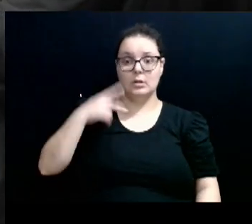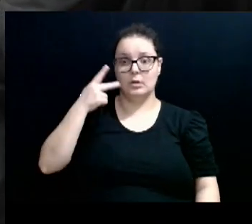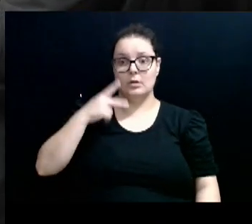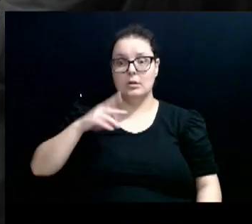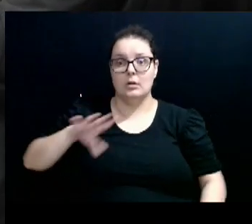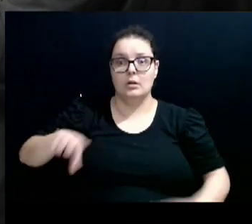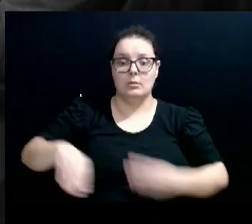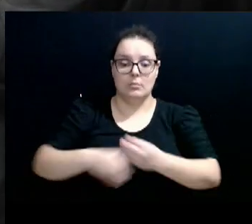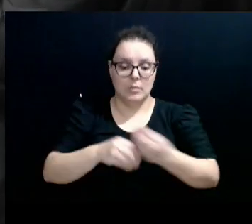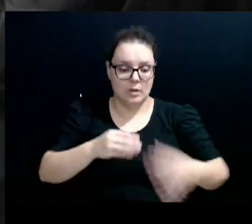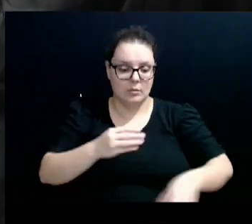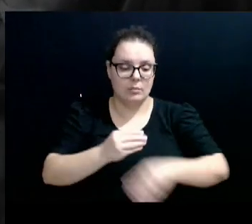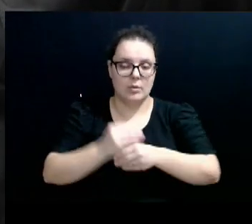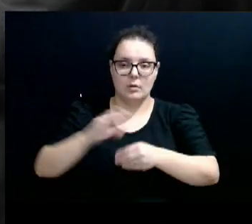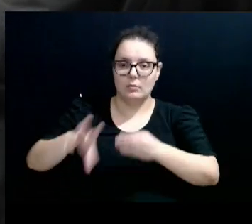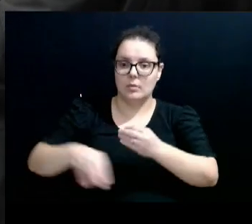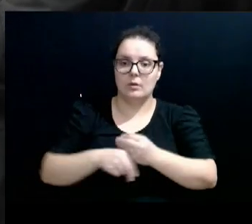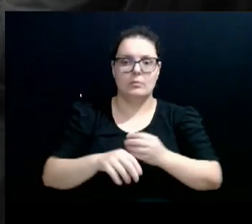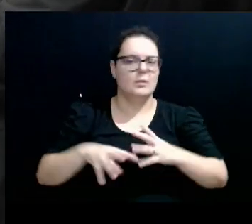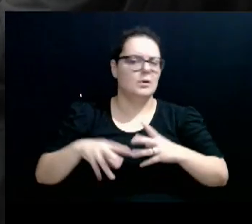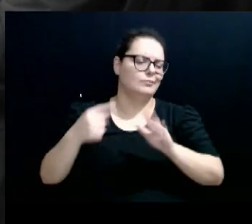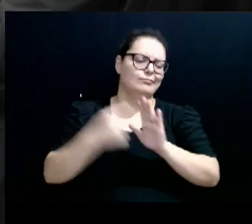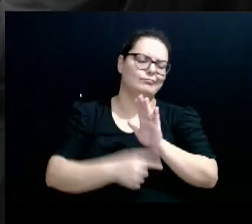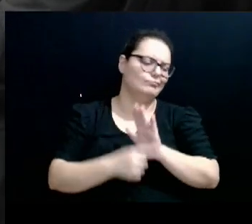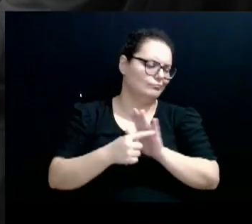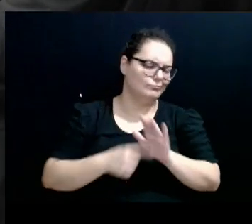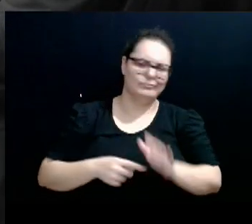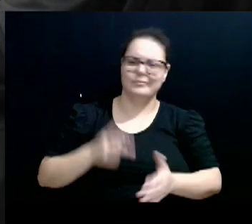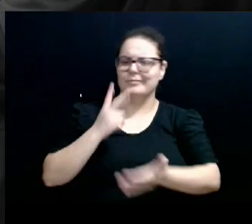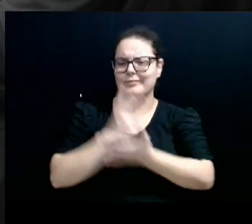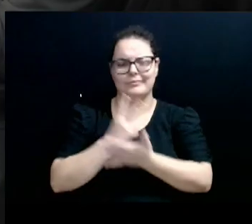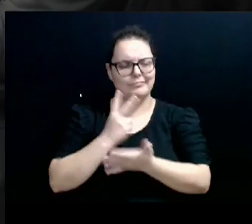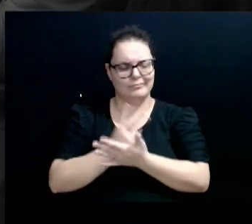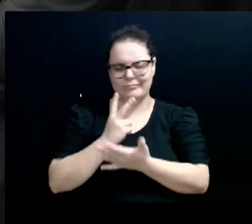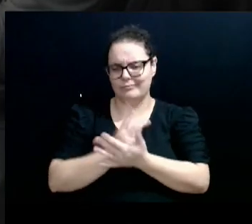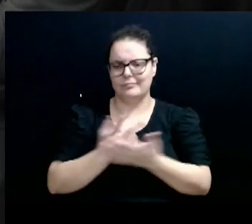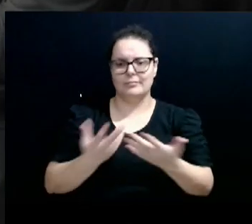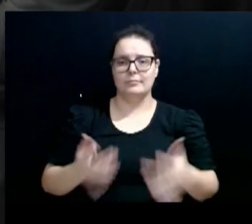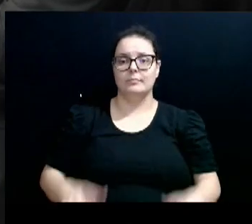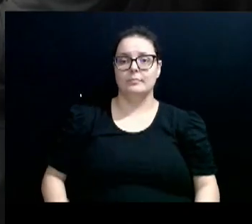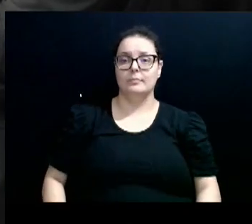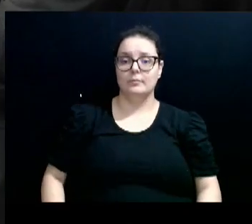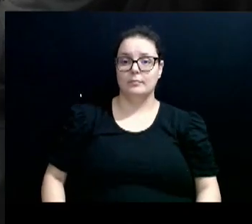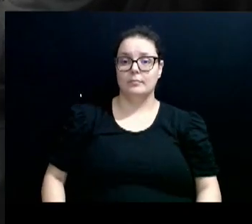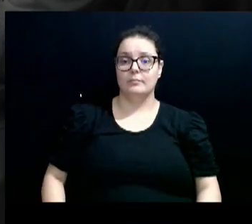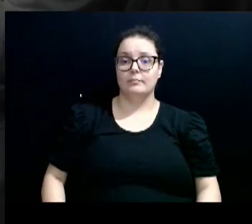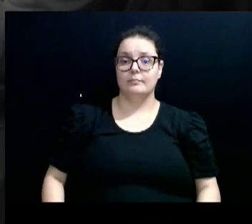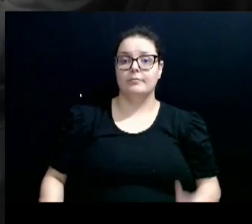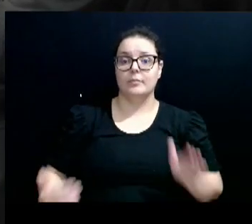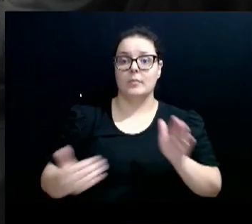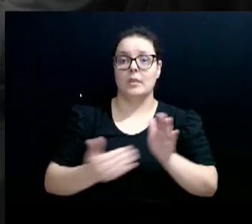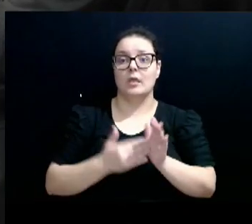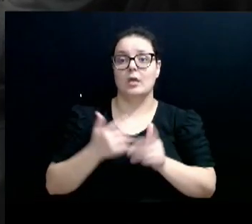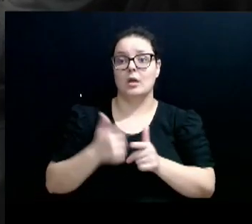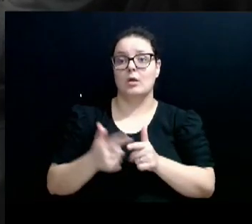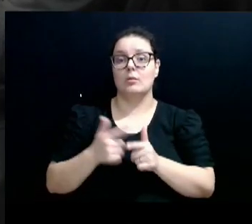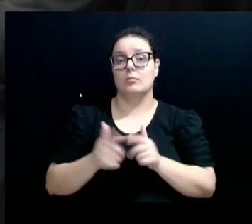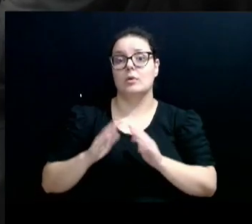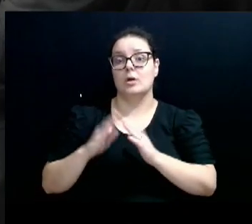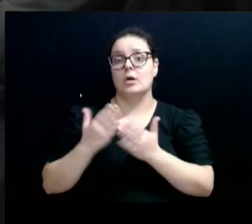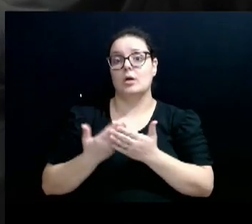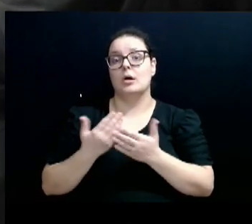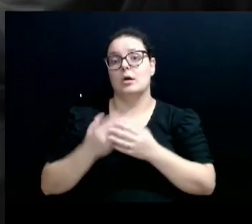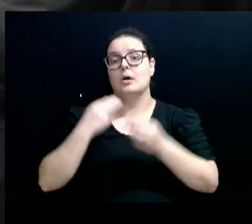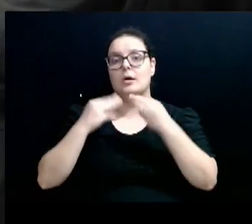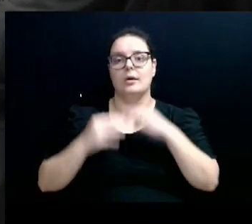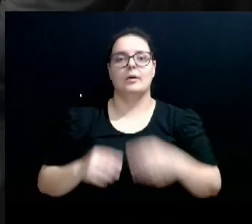eram todas rejeitadas. Sim. Isso sistematicamente. Até que ocorreu o problema com a escola de música. Semaneca, eu